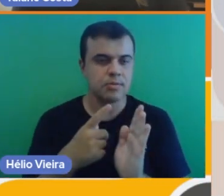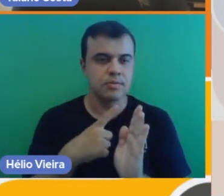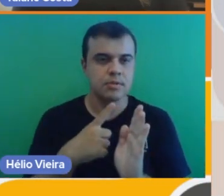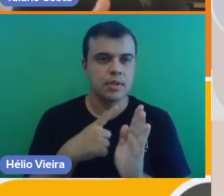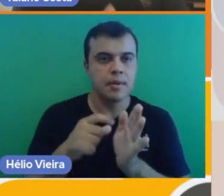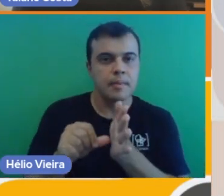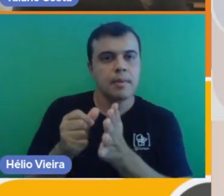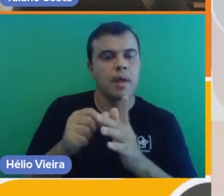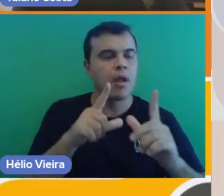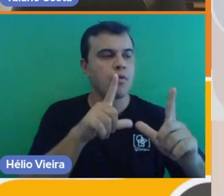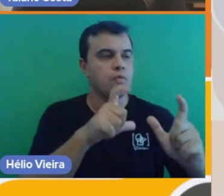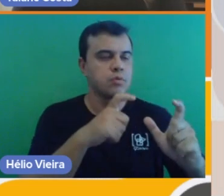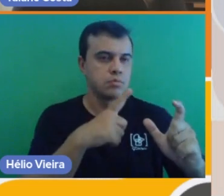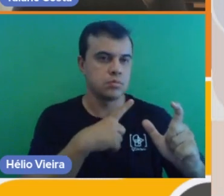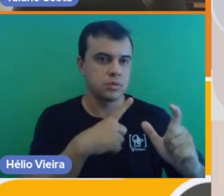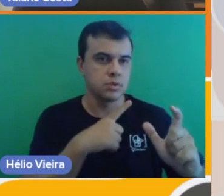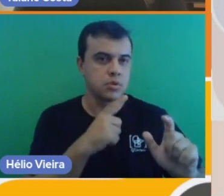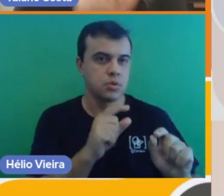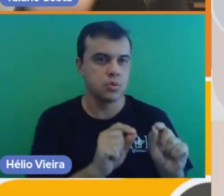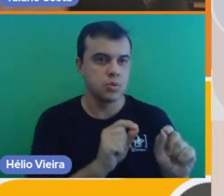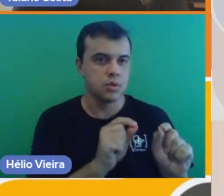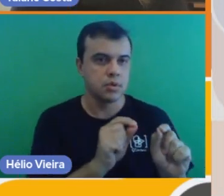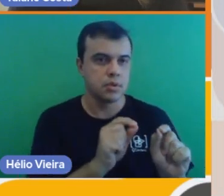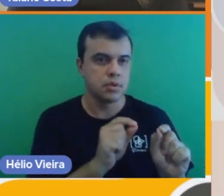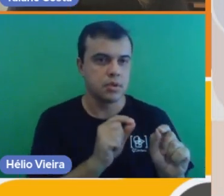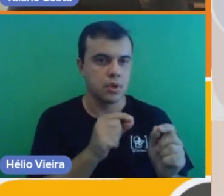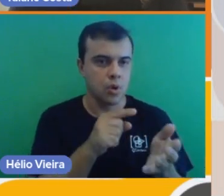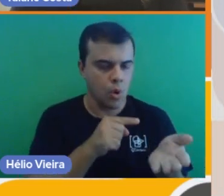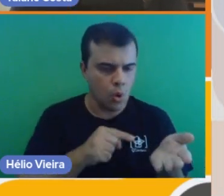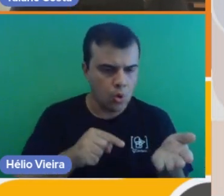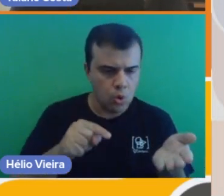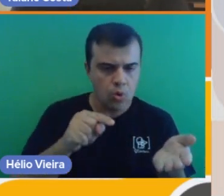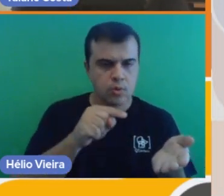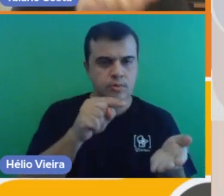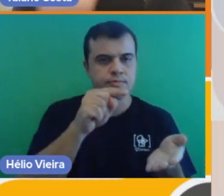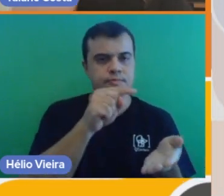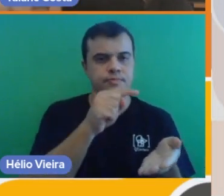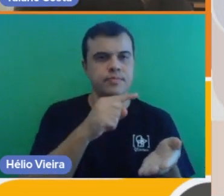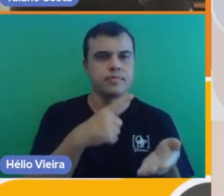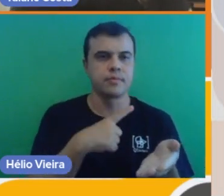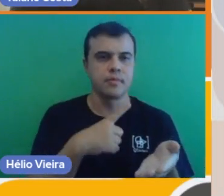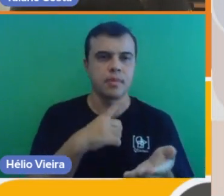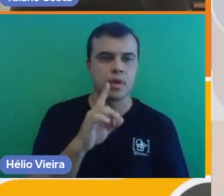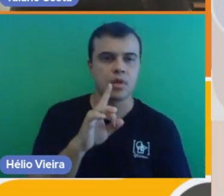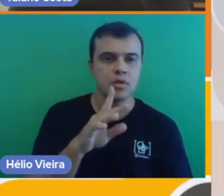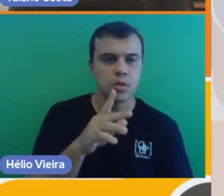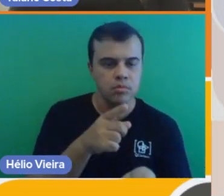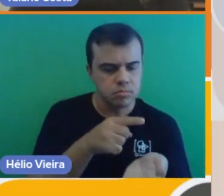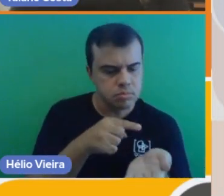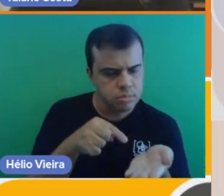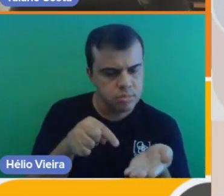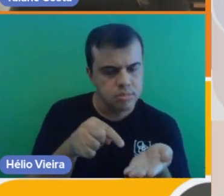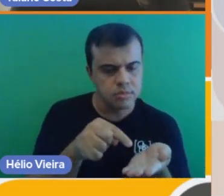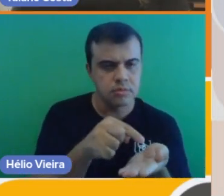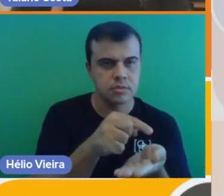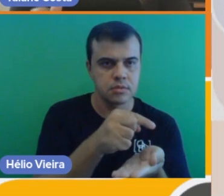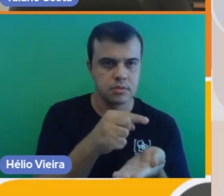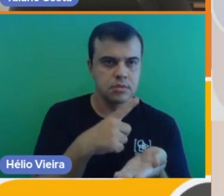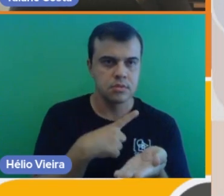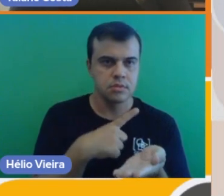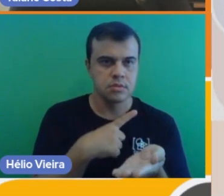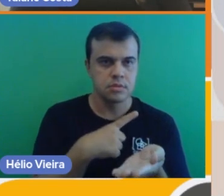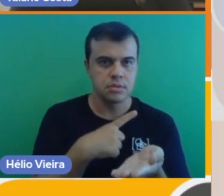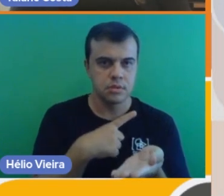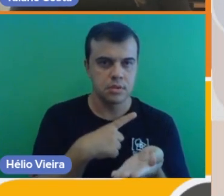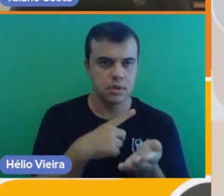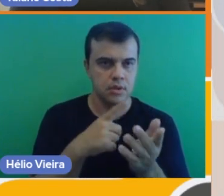primeira imagem, a gente tem o contorno, né? Então, só em volta do copo.